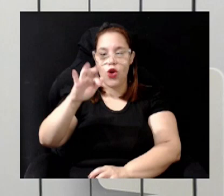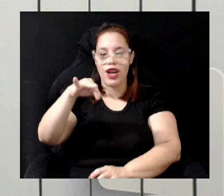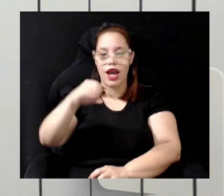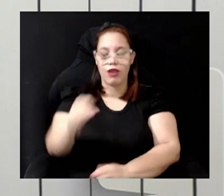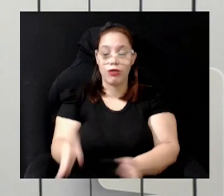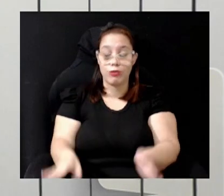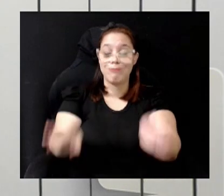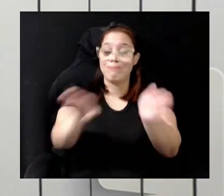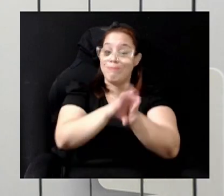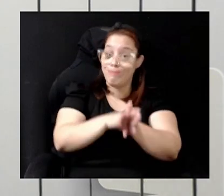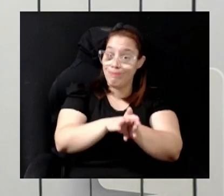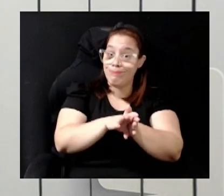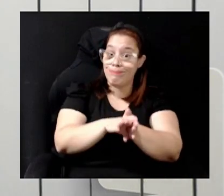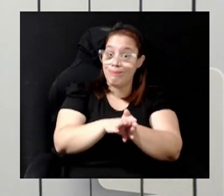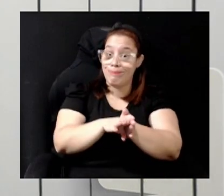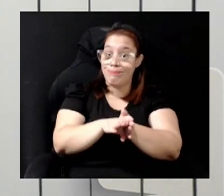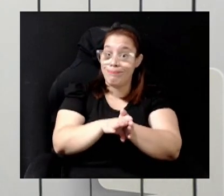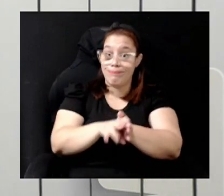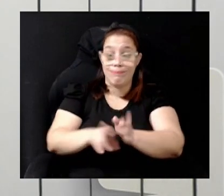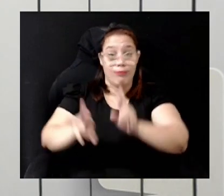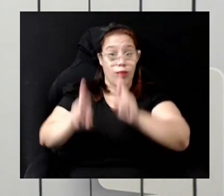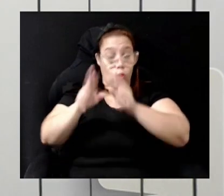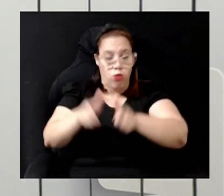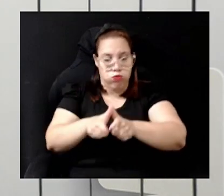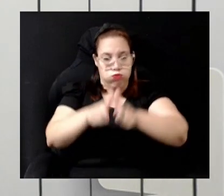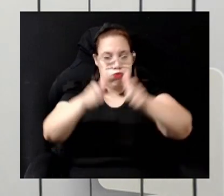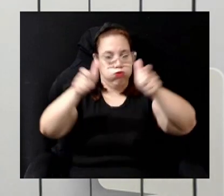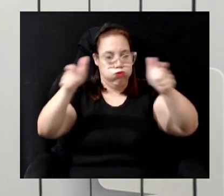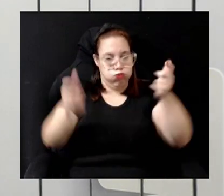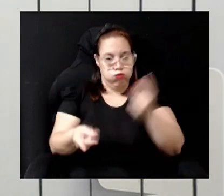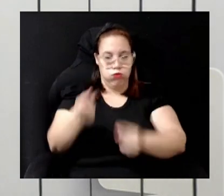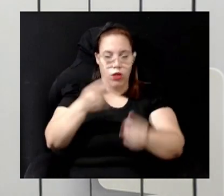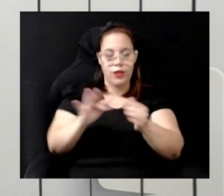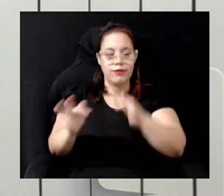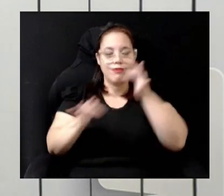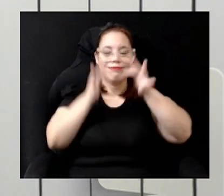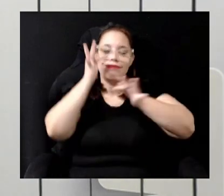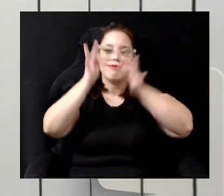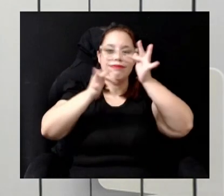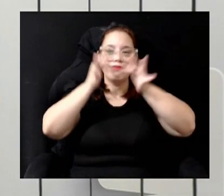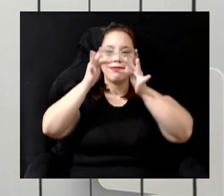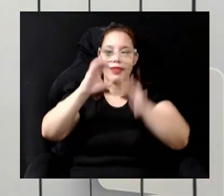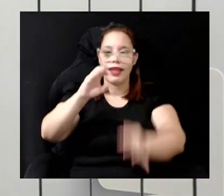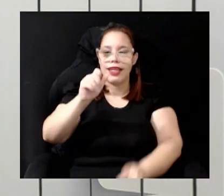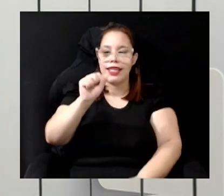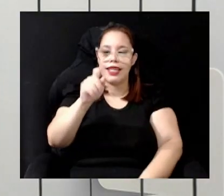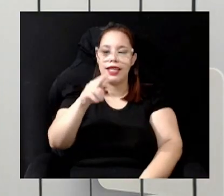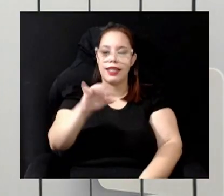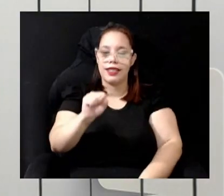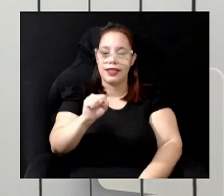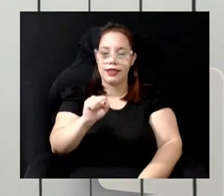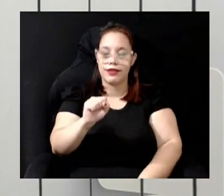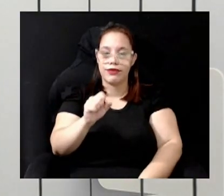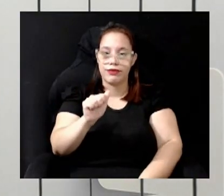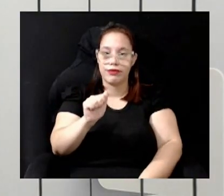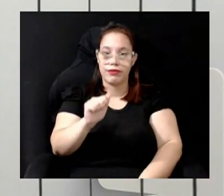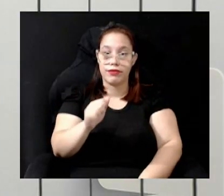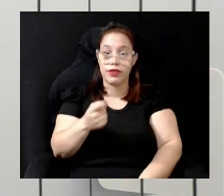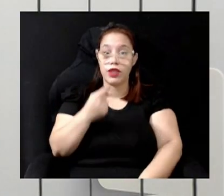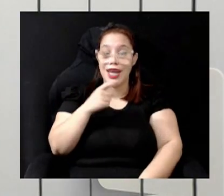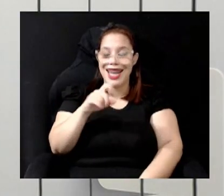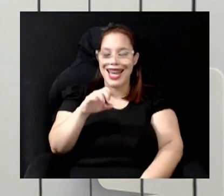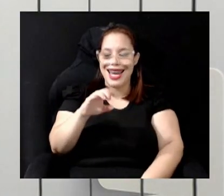existe a expectativa pelo aumento de vendas de flores na Ceasa Campinas. Os crisântemos e